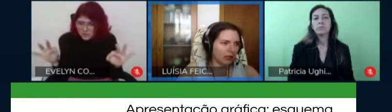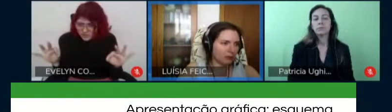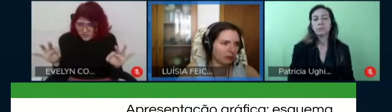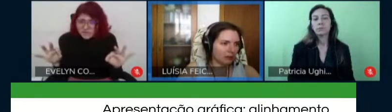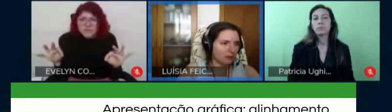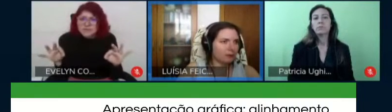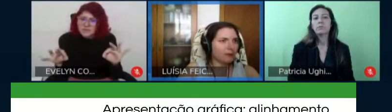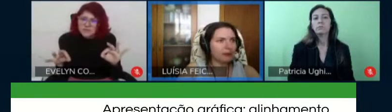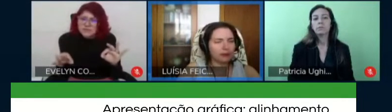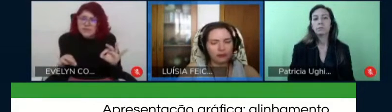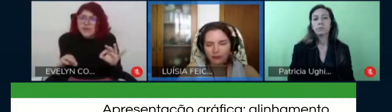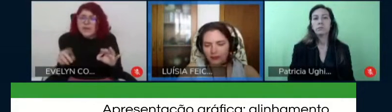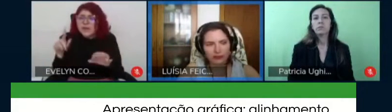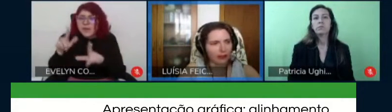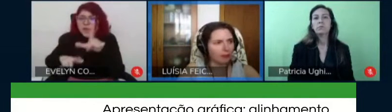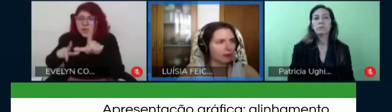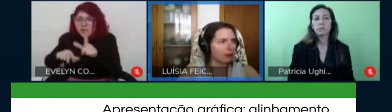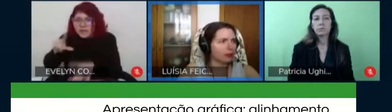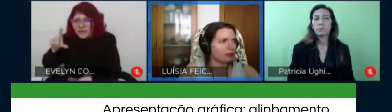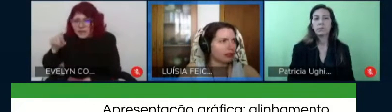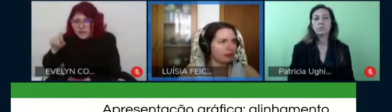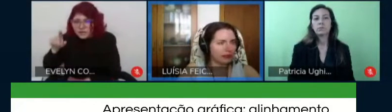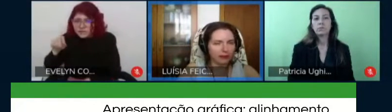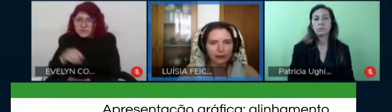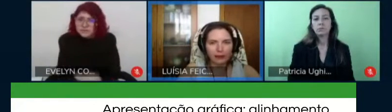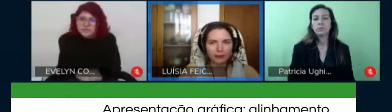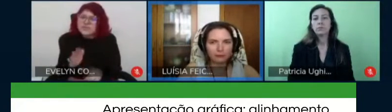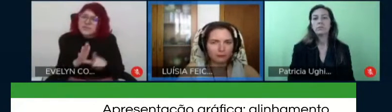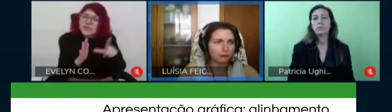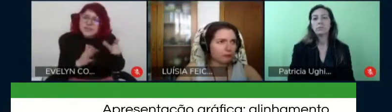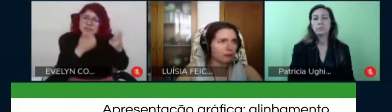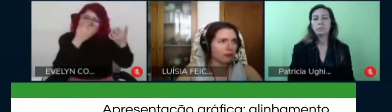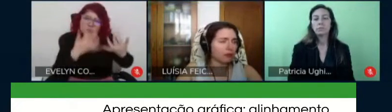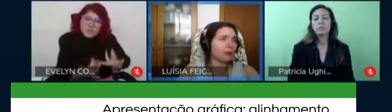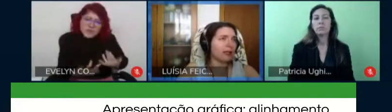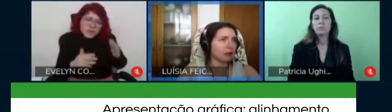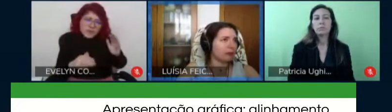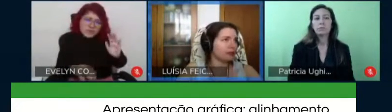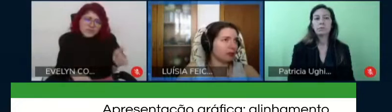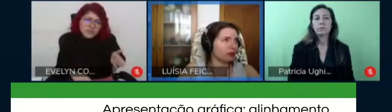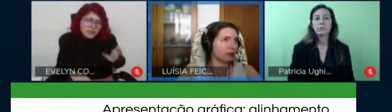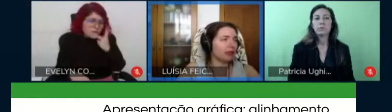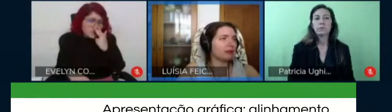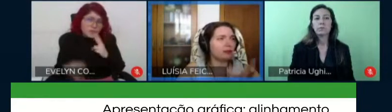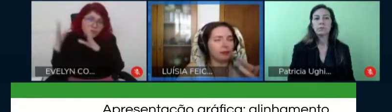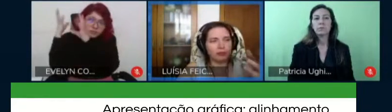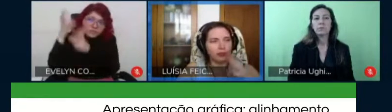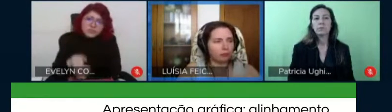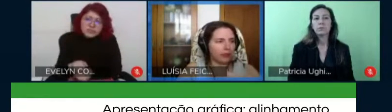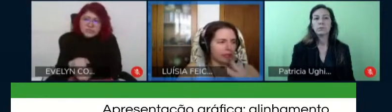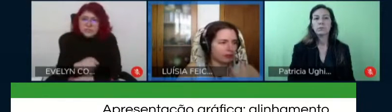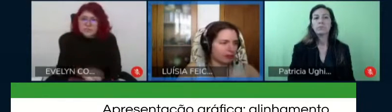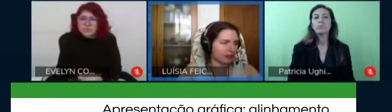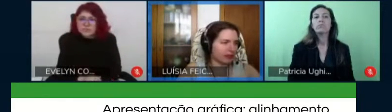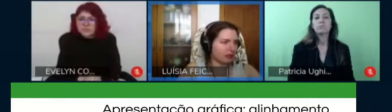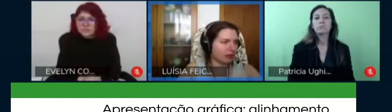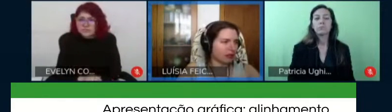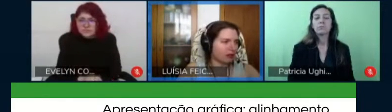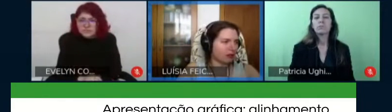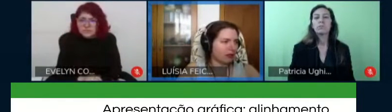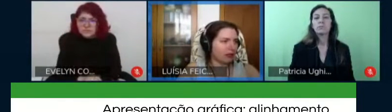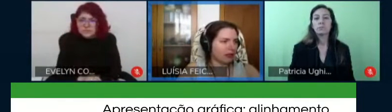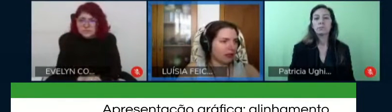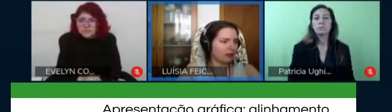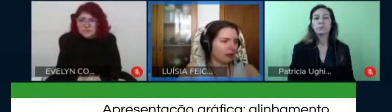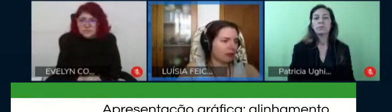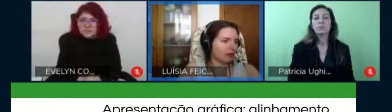uma recapitulação, mas que vocês saibam que já está formatado, mas volta e meia pode ter algum pedaço que vocês tenham